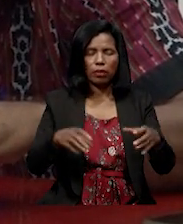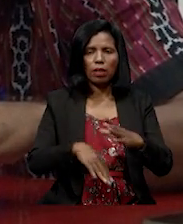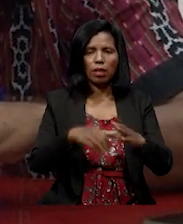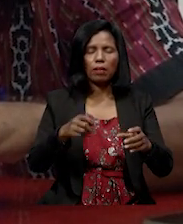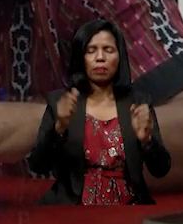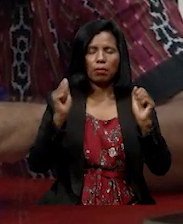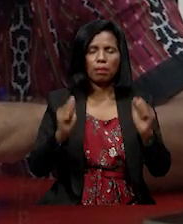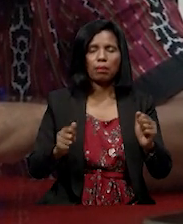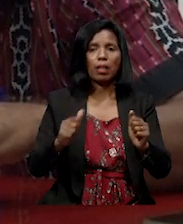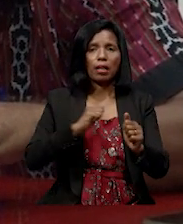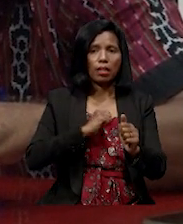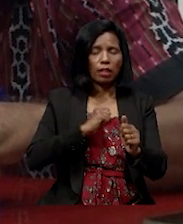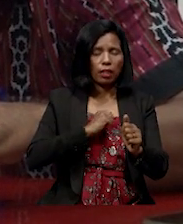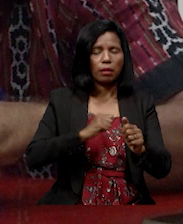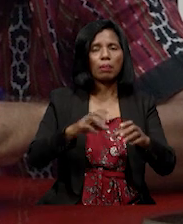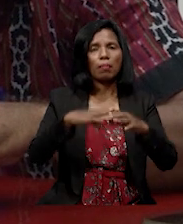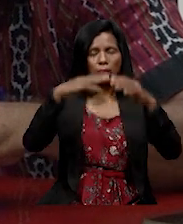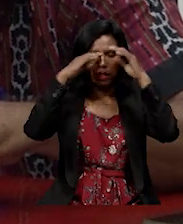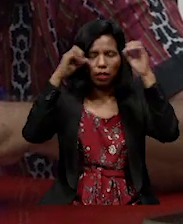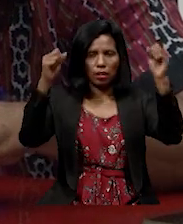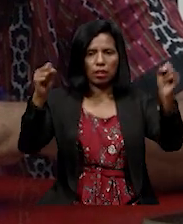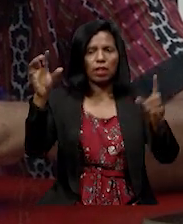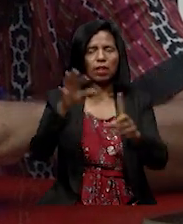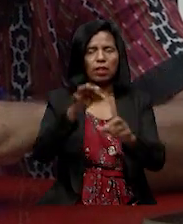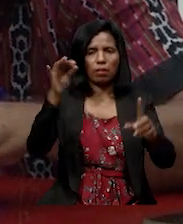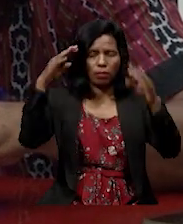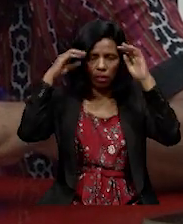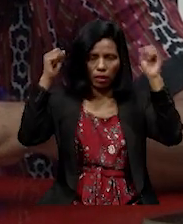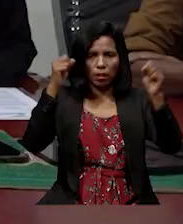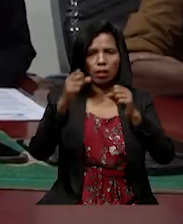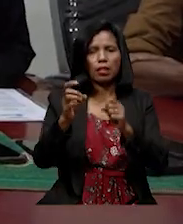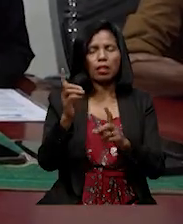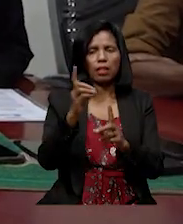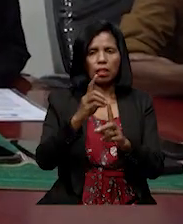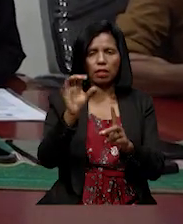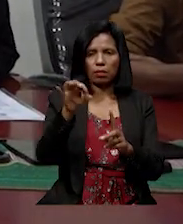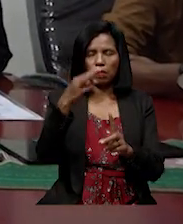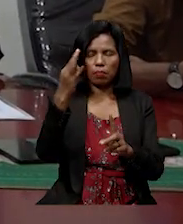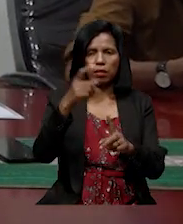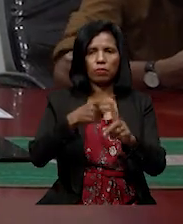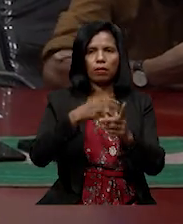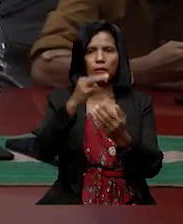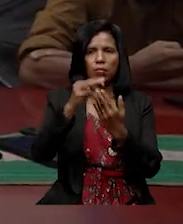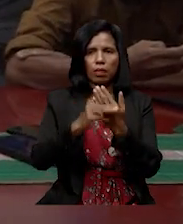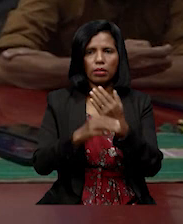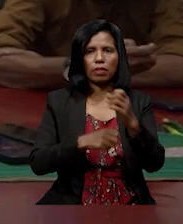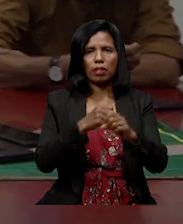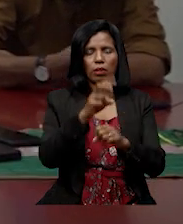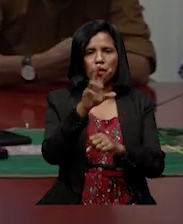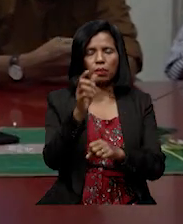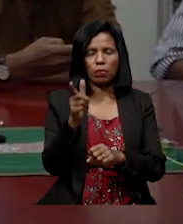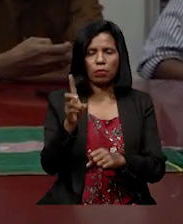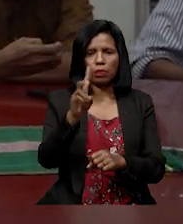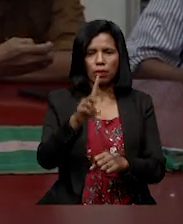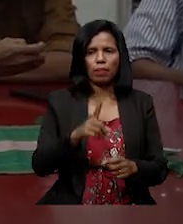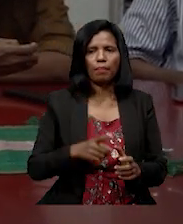dar candidato presidente da República à eleição presidencial nebe atu halau ia lorong salur sensia fulan marsu tinang ring ruar wanu lura sin rua. Além